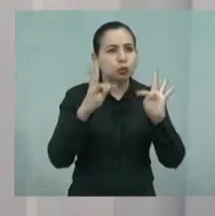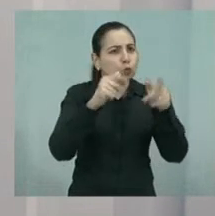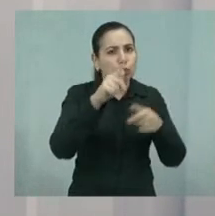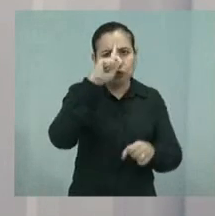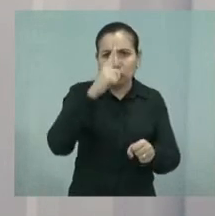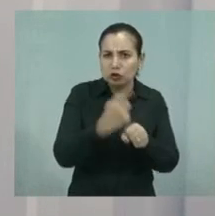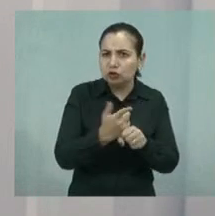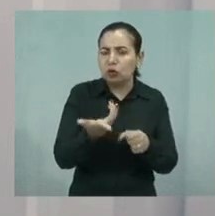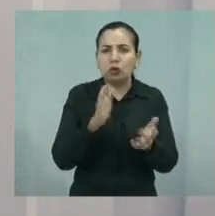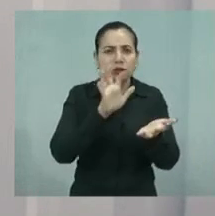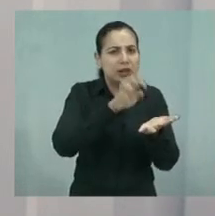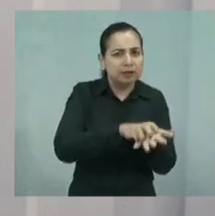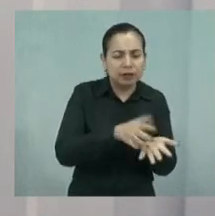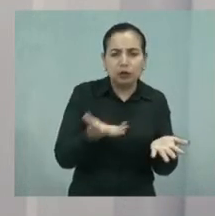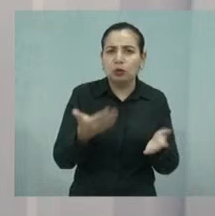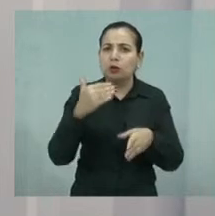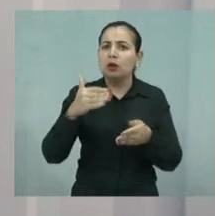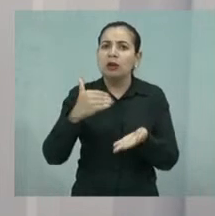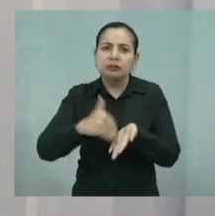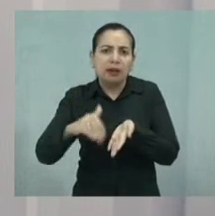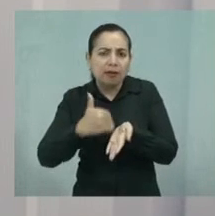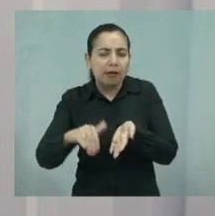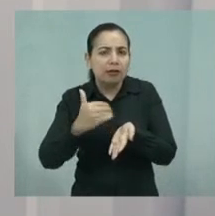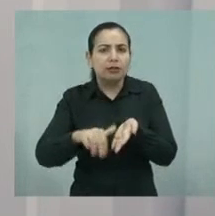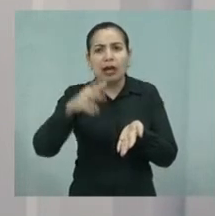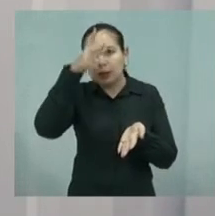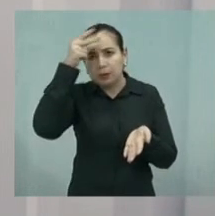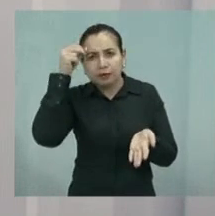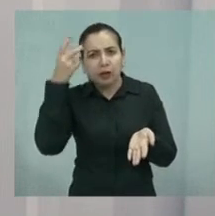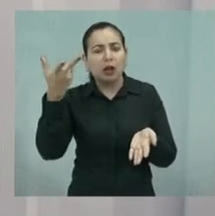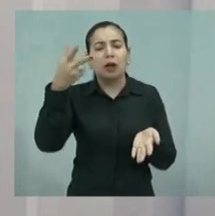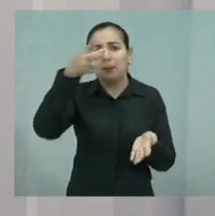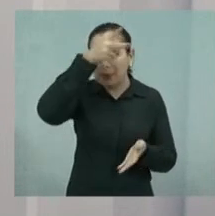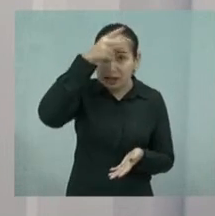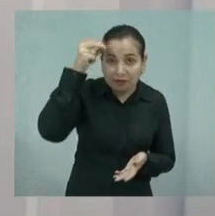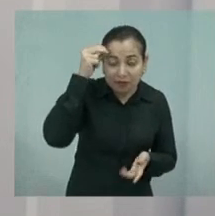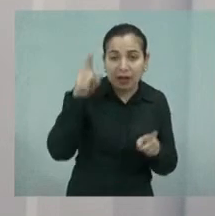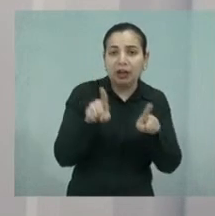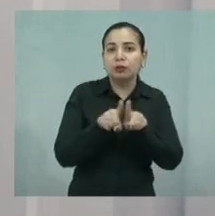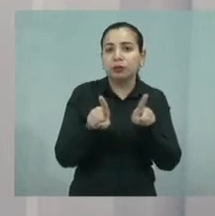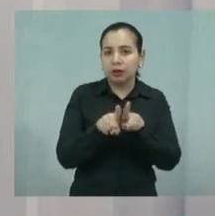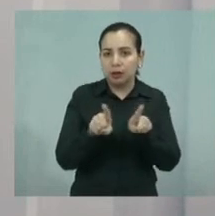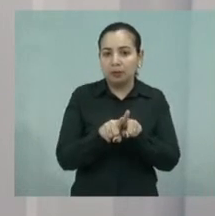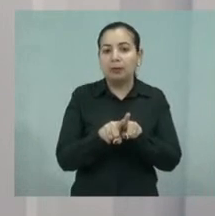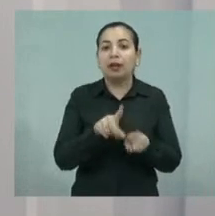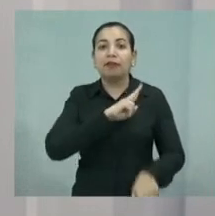gestores, servidores, secretários municipais, prefeitos, vereadores,